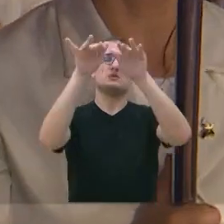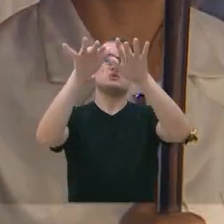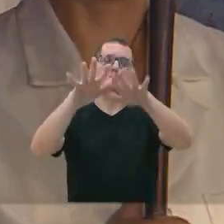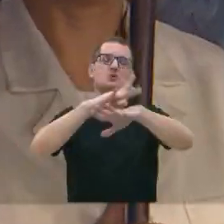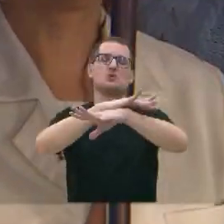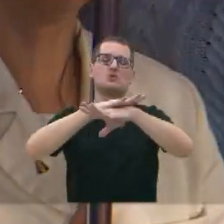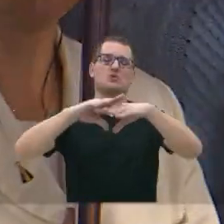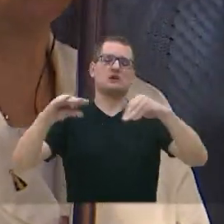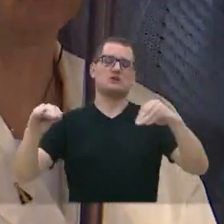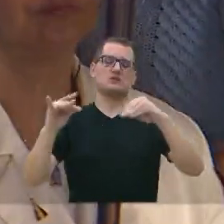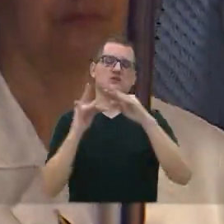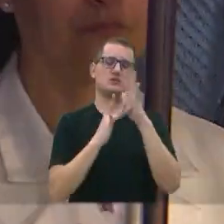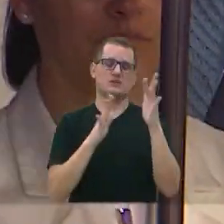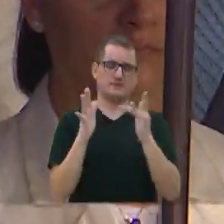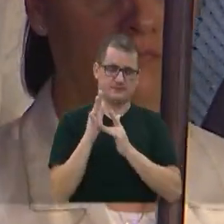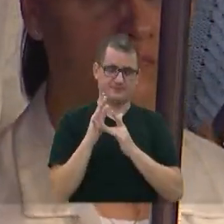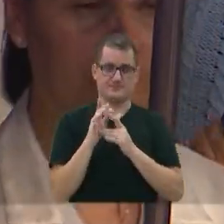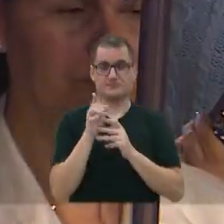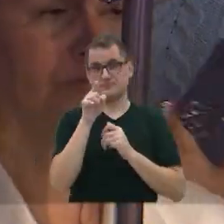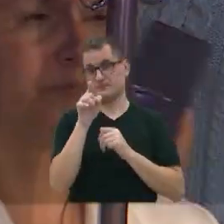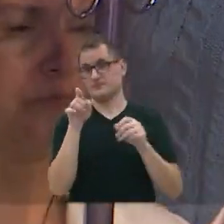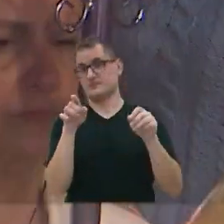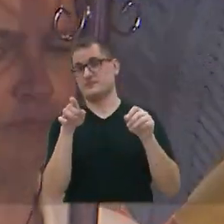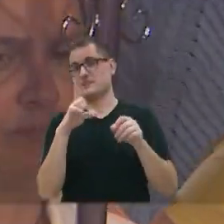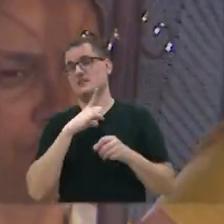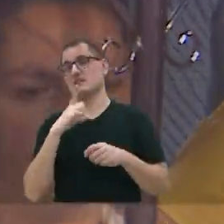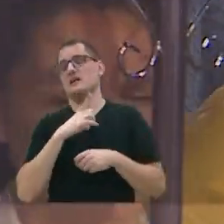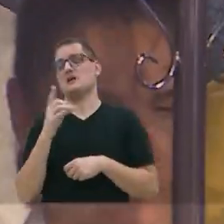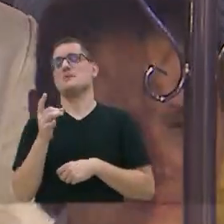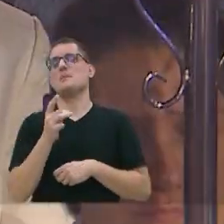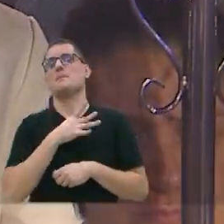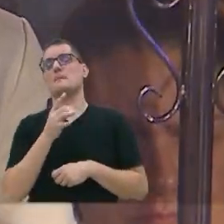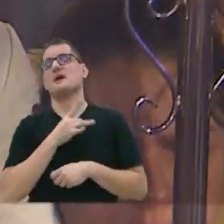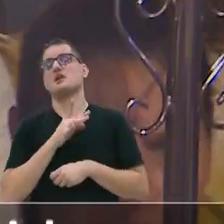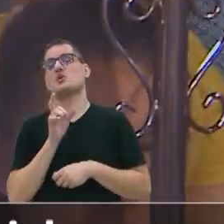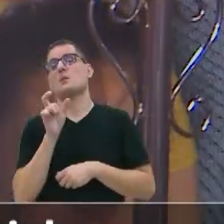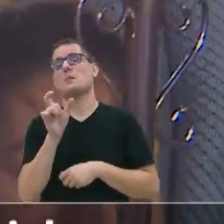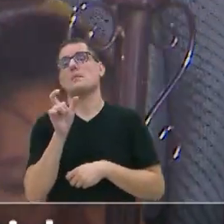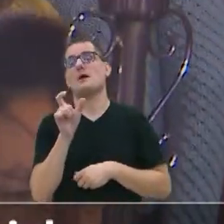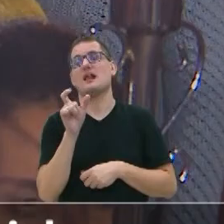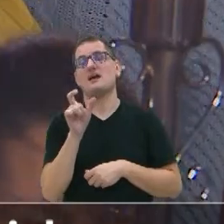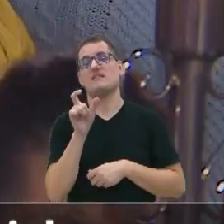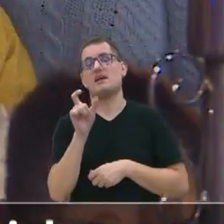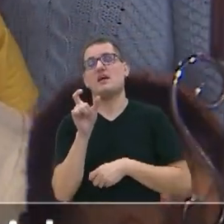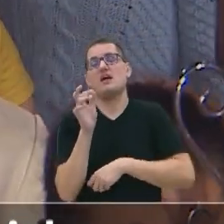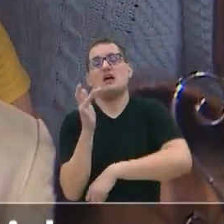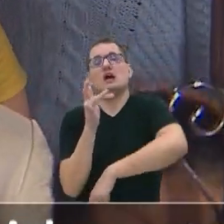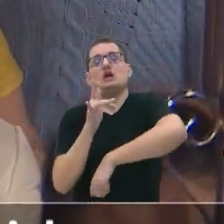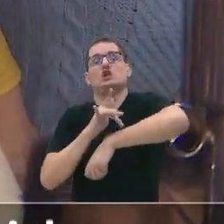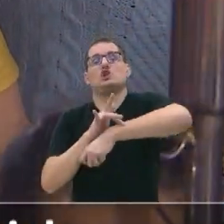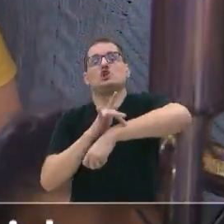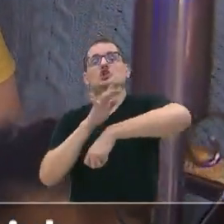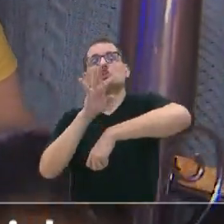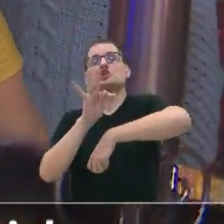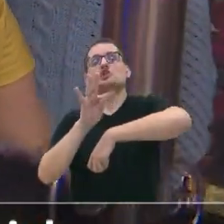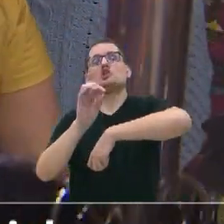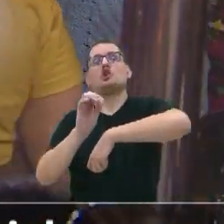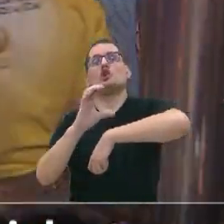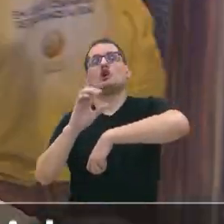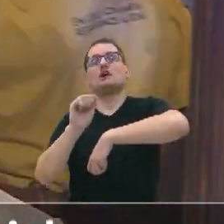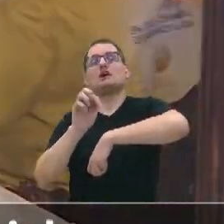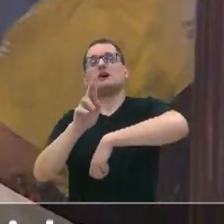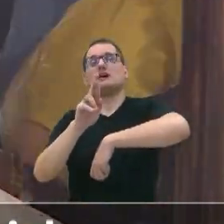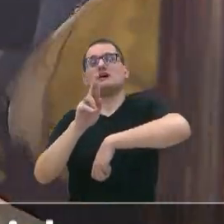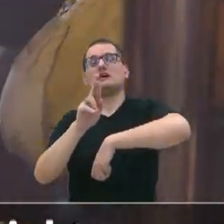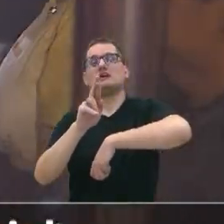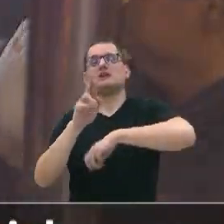Jesus. Você inclusive tem medo da palavra tocar, mas o Senhor está te curando desta palavra agora. O Senhor